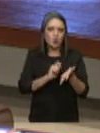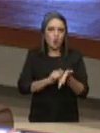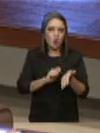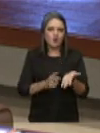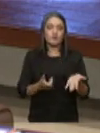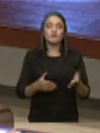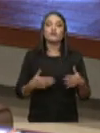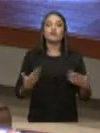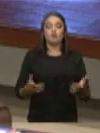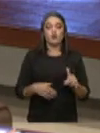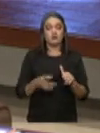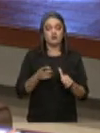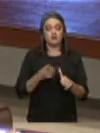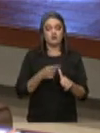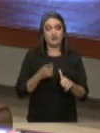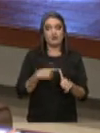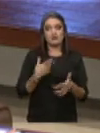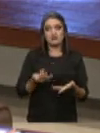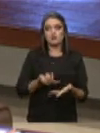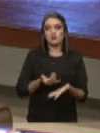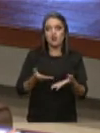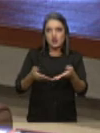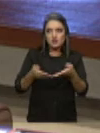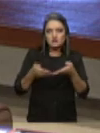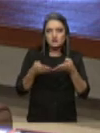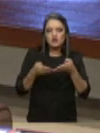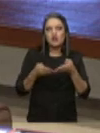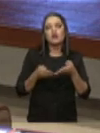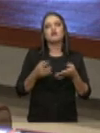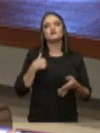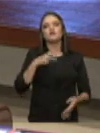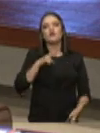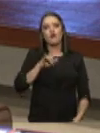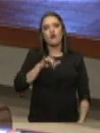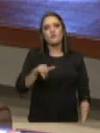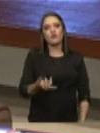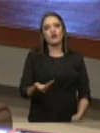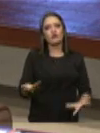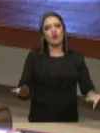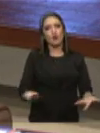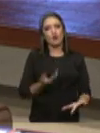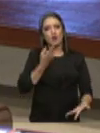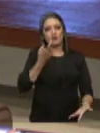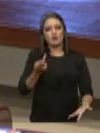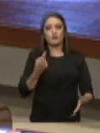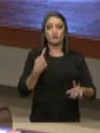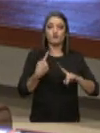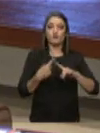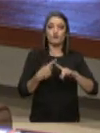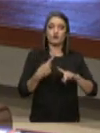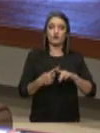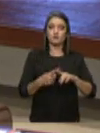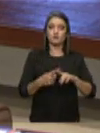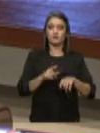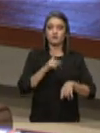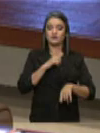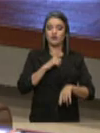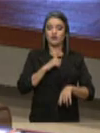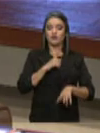eu peço venha ao colegiado para fazer isso, porque depois desse julgado, a